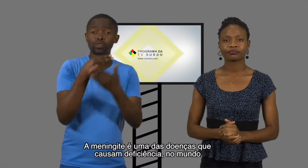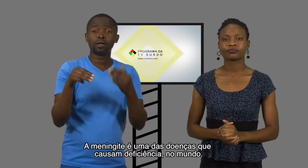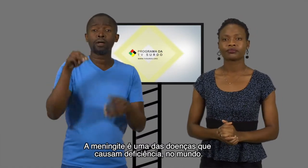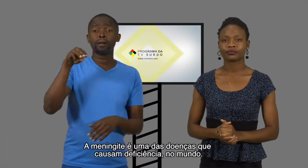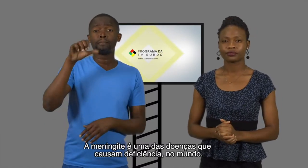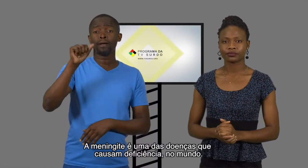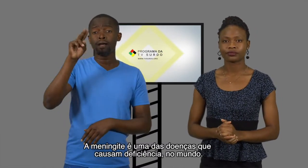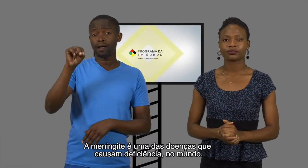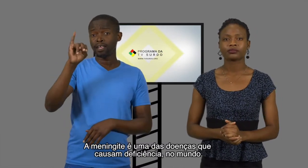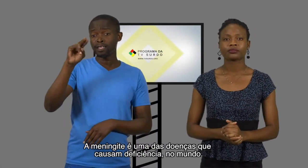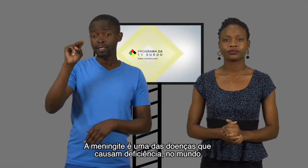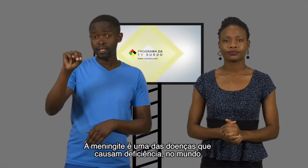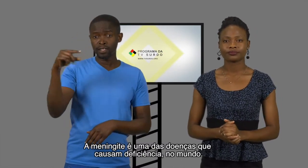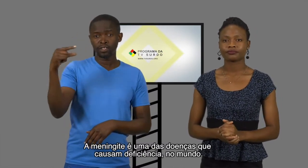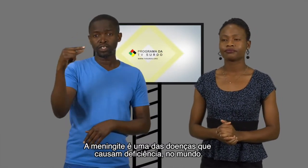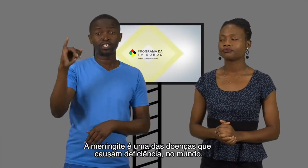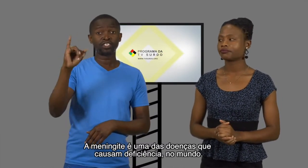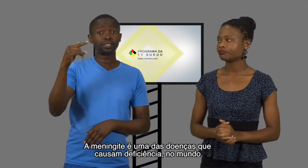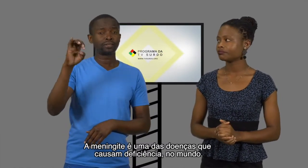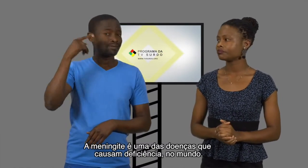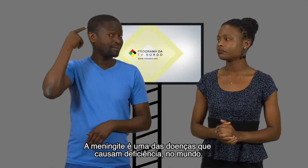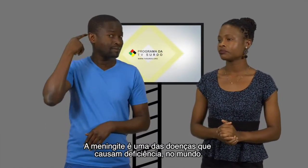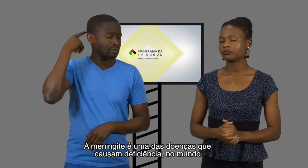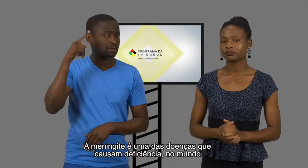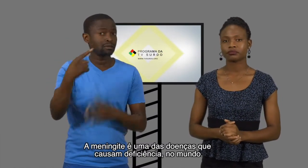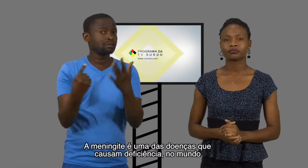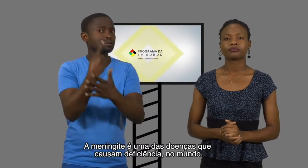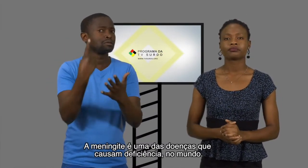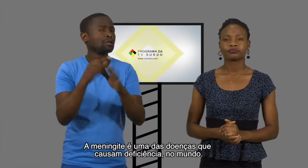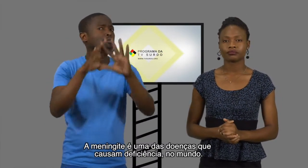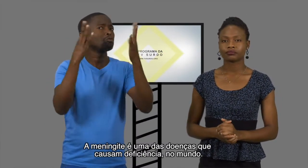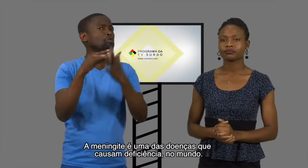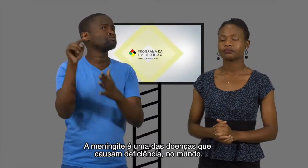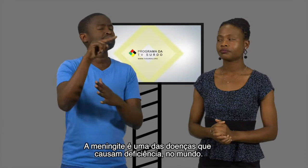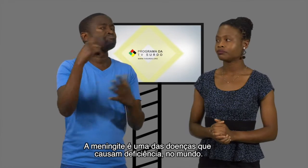A meningite é uma das doenças que causam deficiência no mundo.